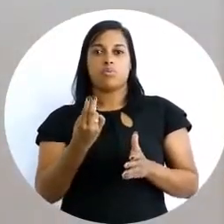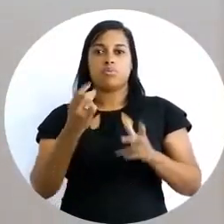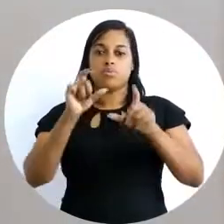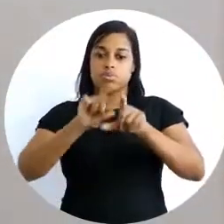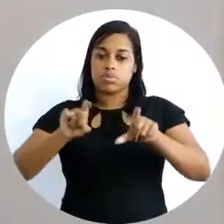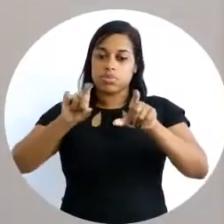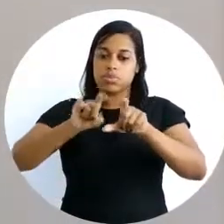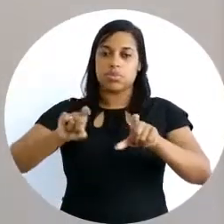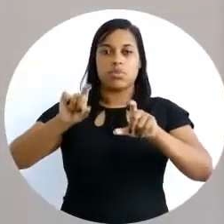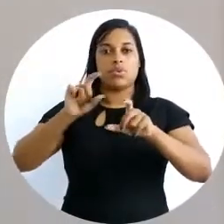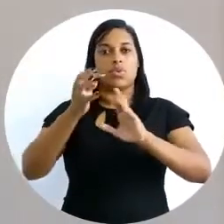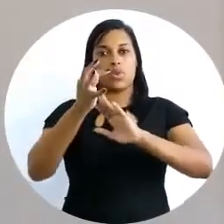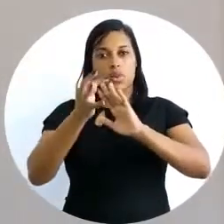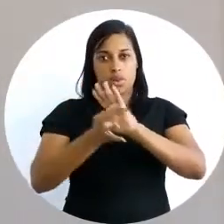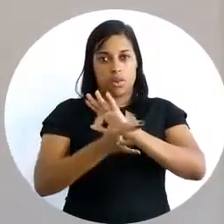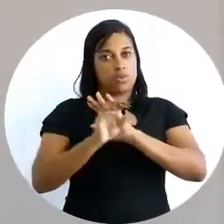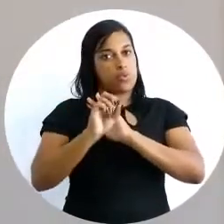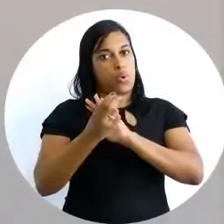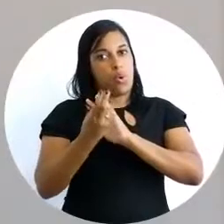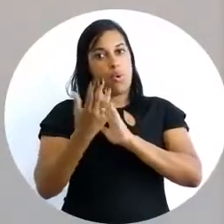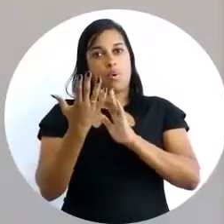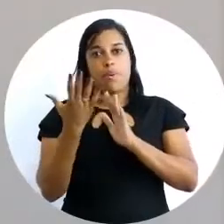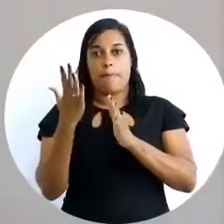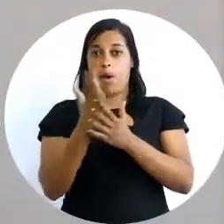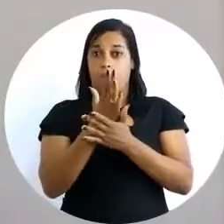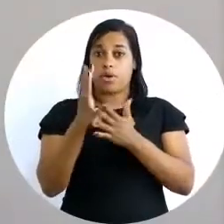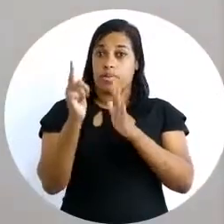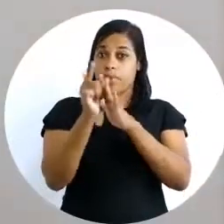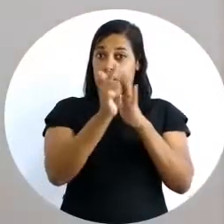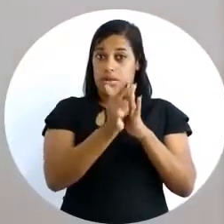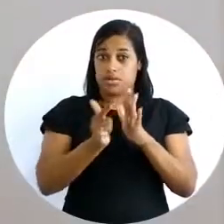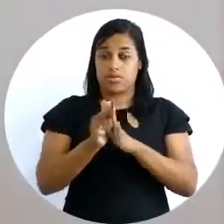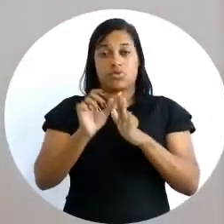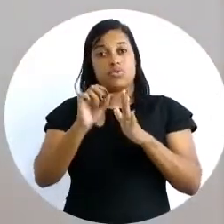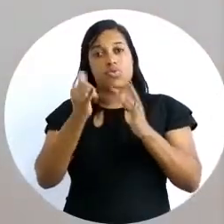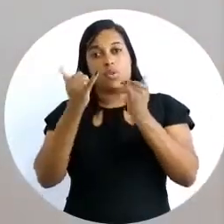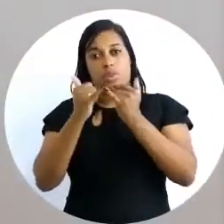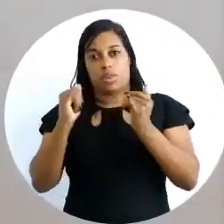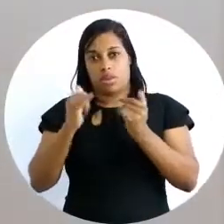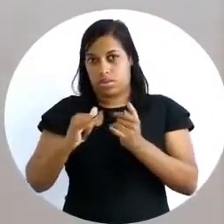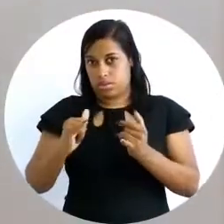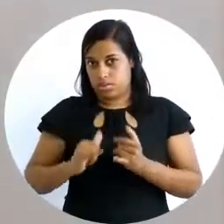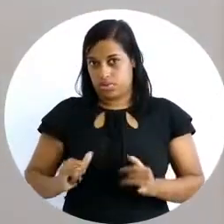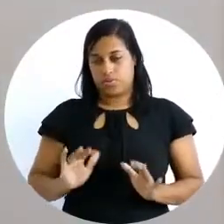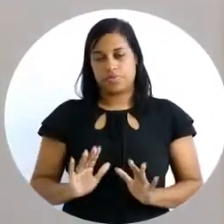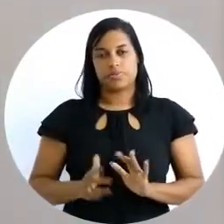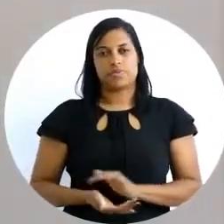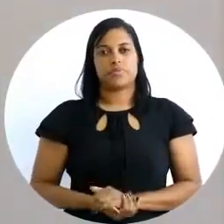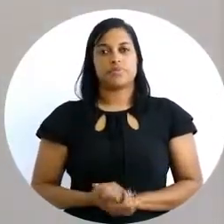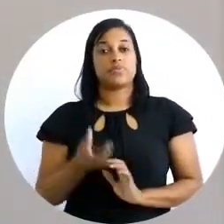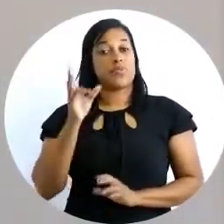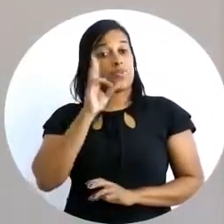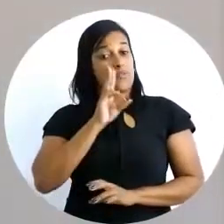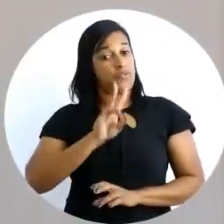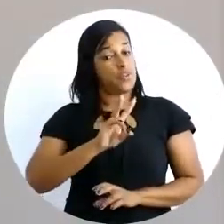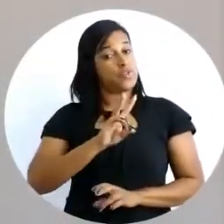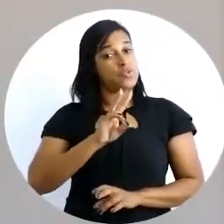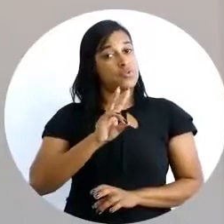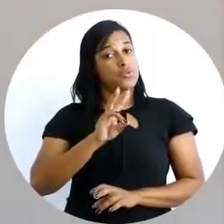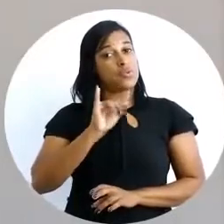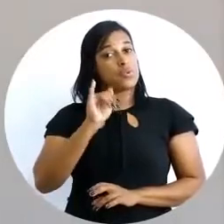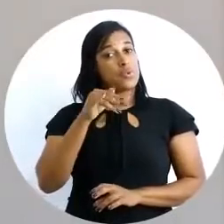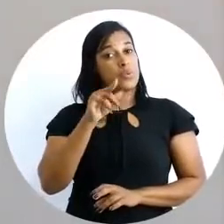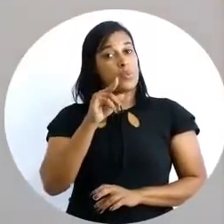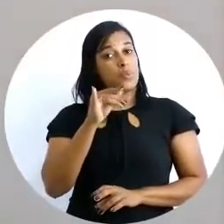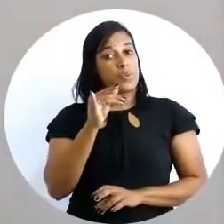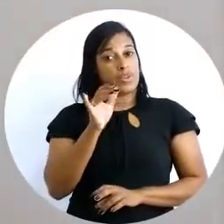tal trecho do texto, ou em tais páginas, ou em tais linhas. Então veja que o índice é bem